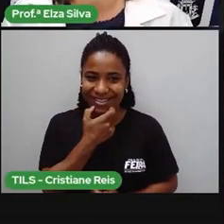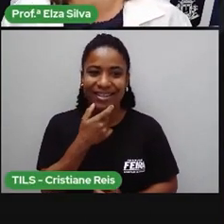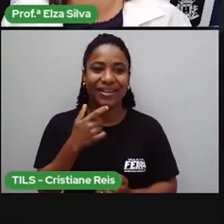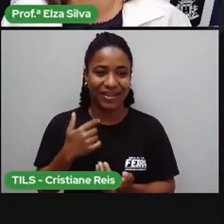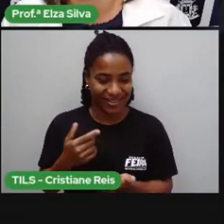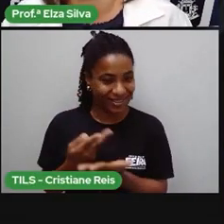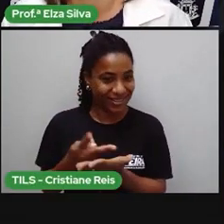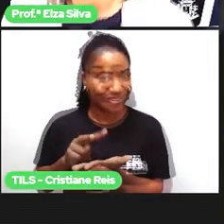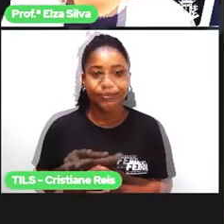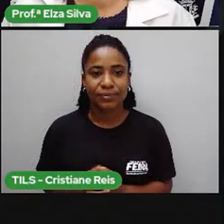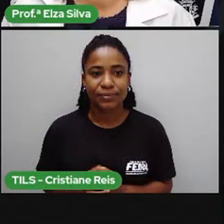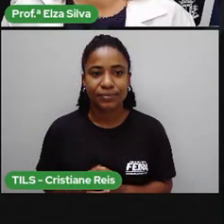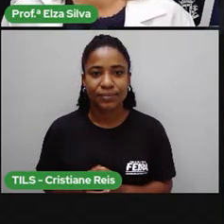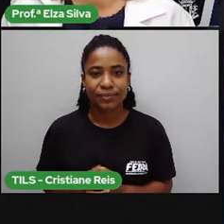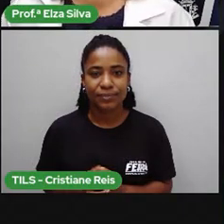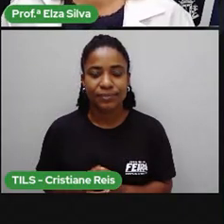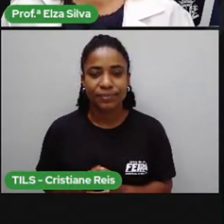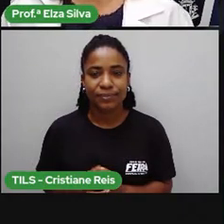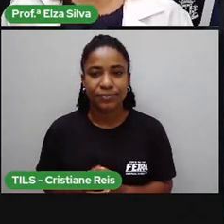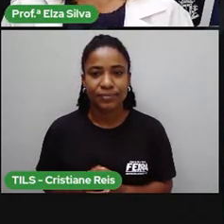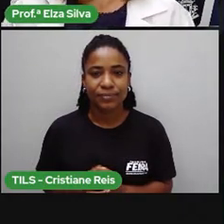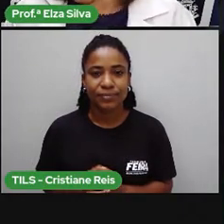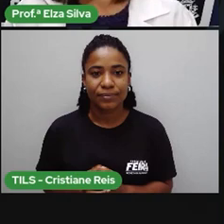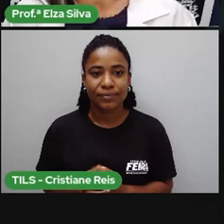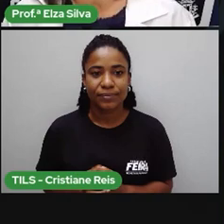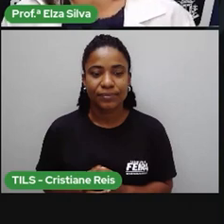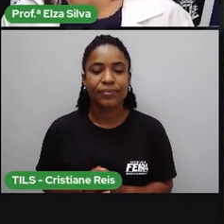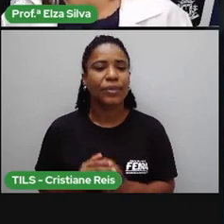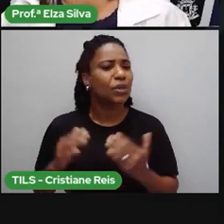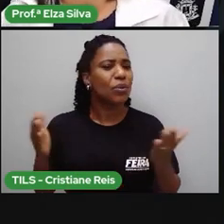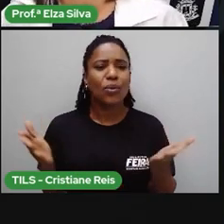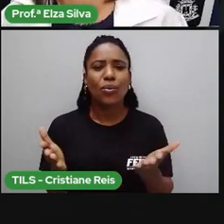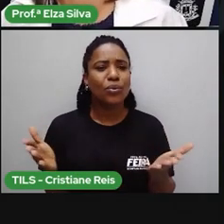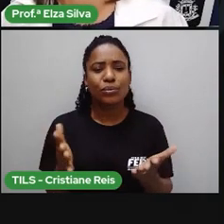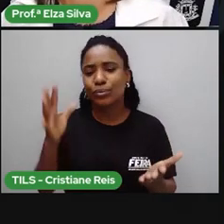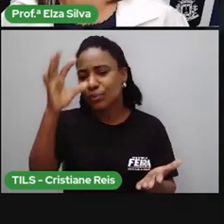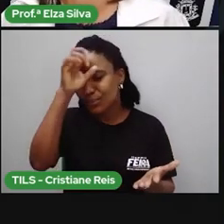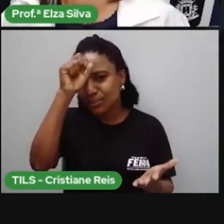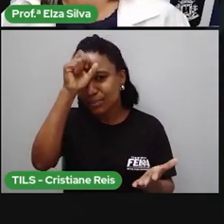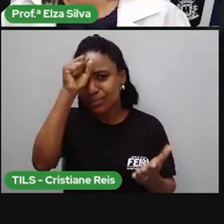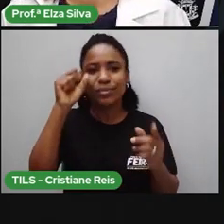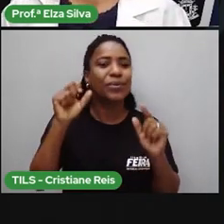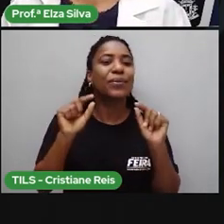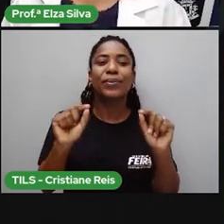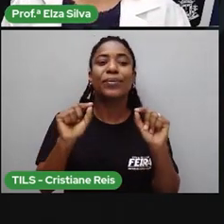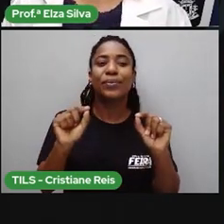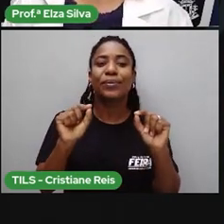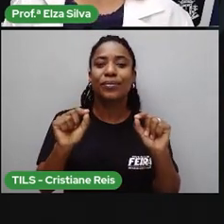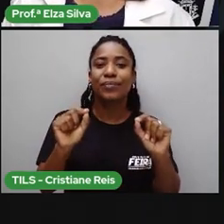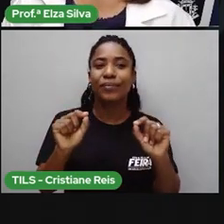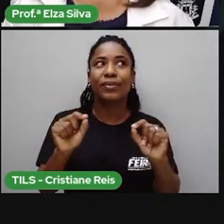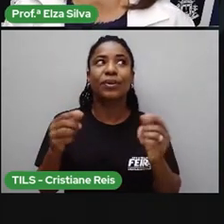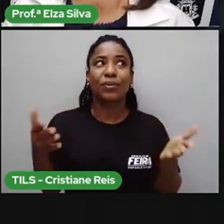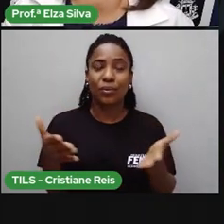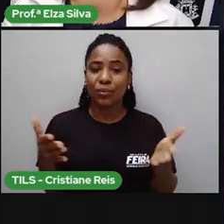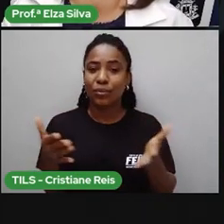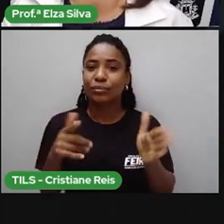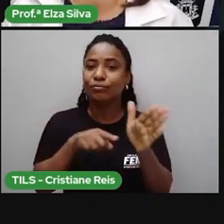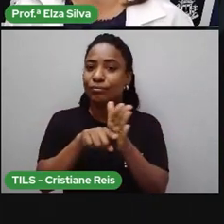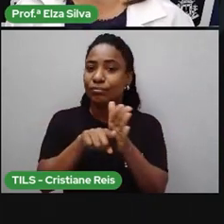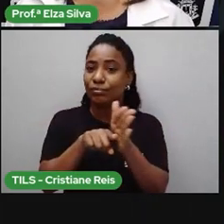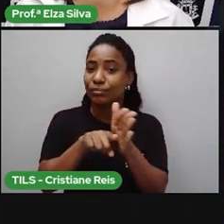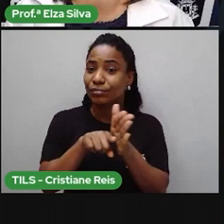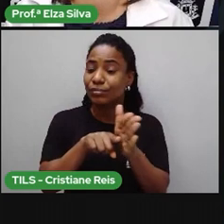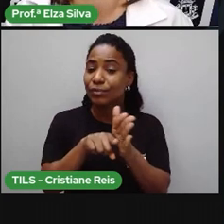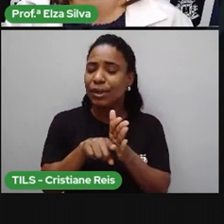nossa aula de inglês. O que vamos aprender hoje? Vamos investigar o